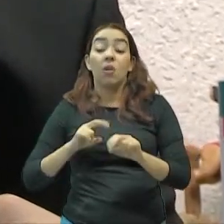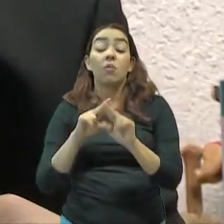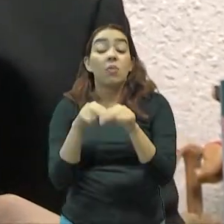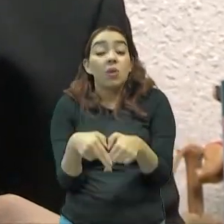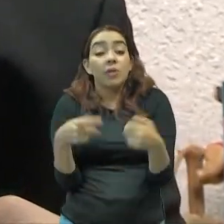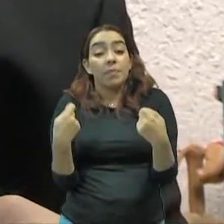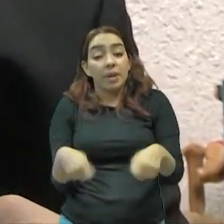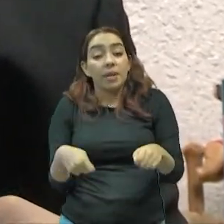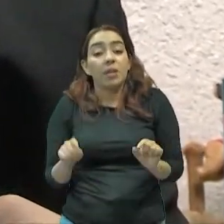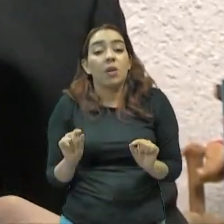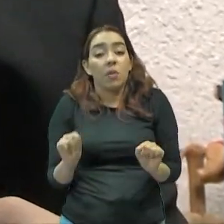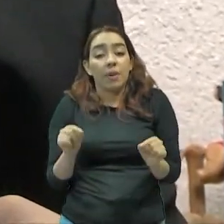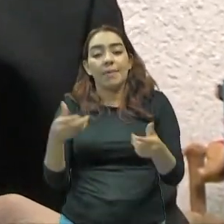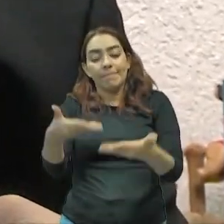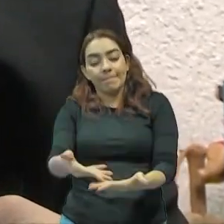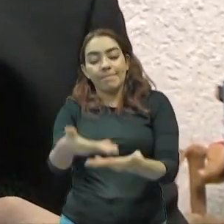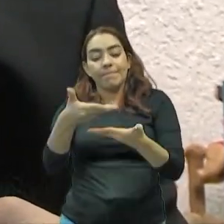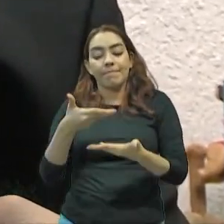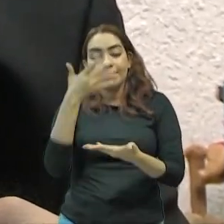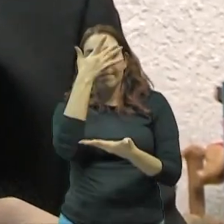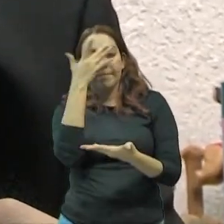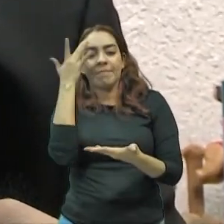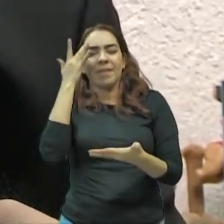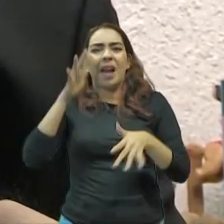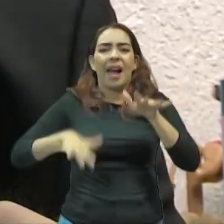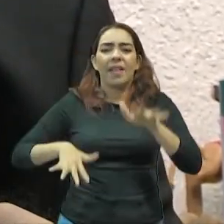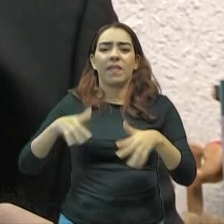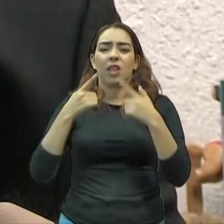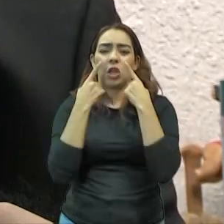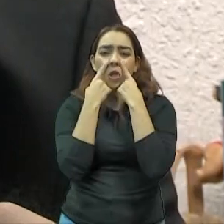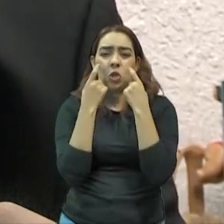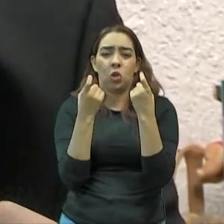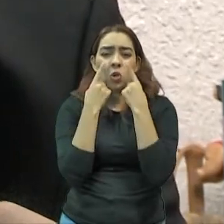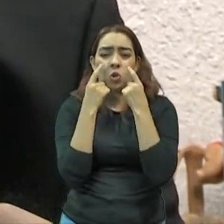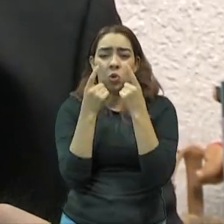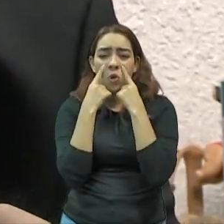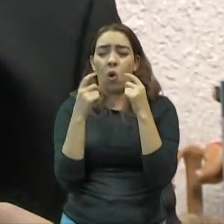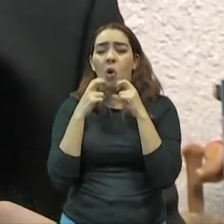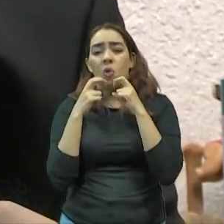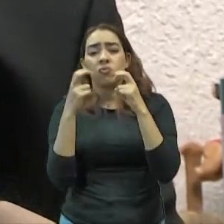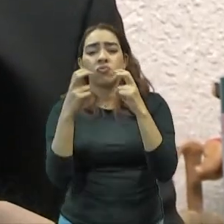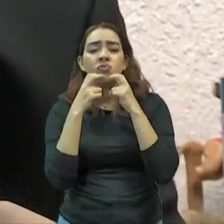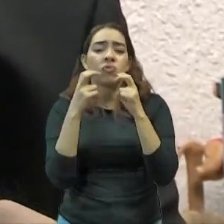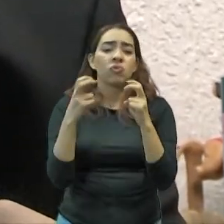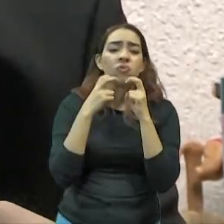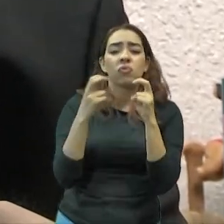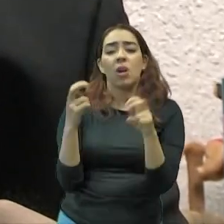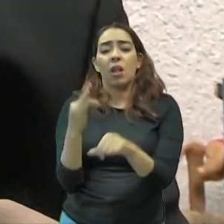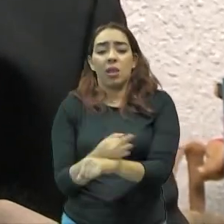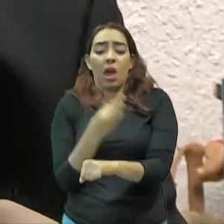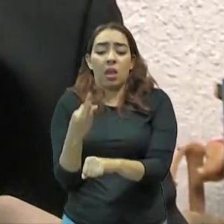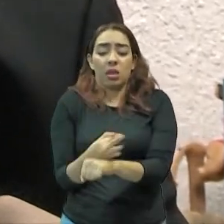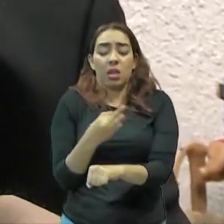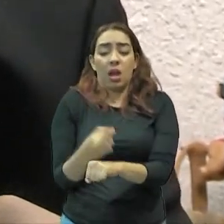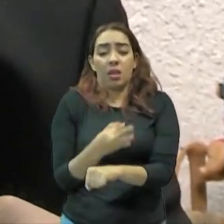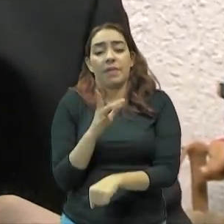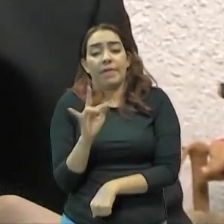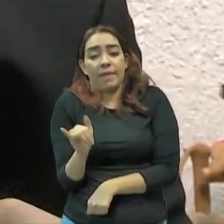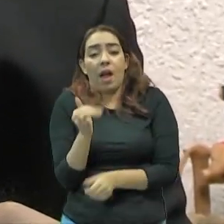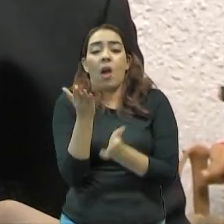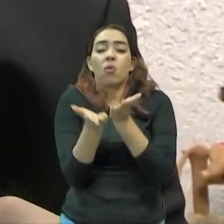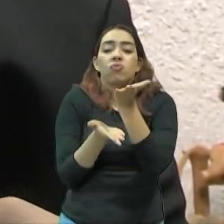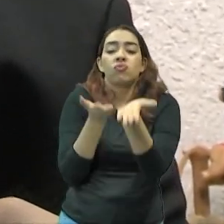catar muitas vezes choros ais Gritos e desesperos e tentar o melhor para a